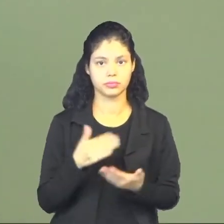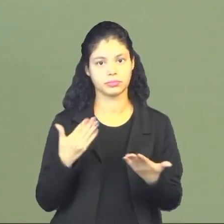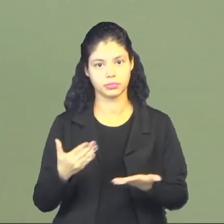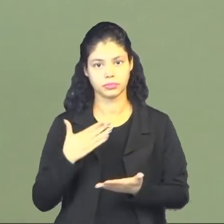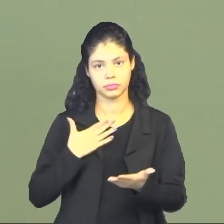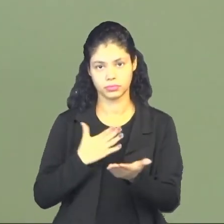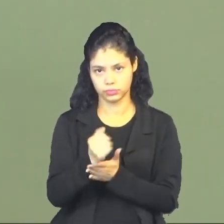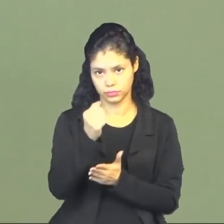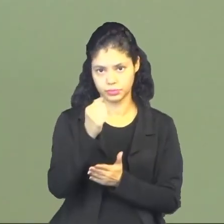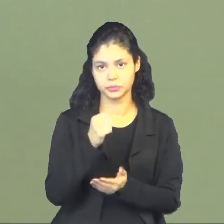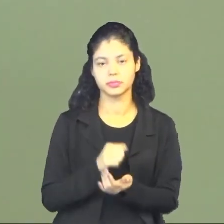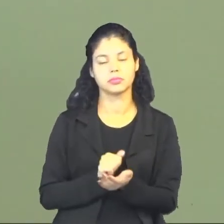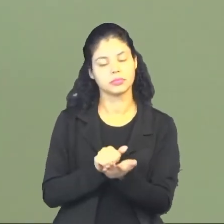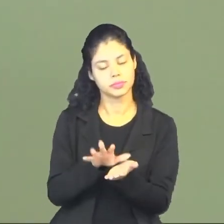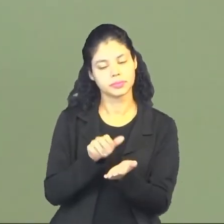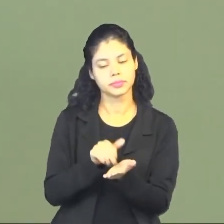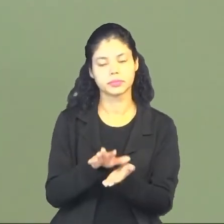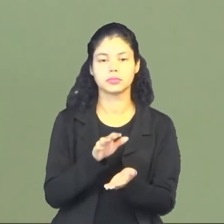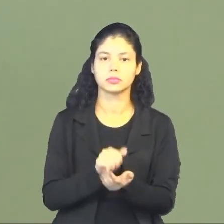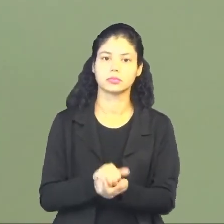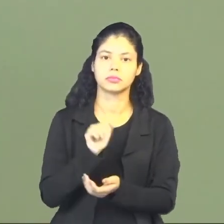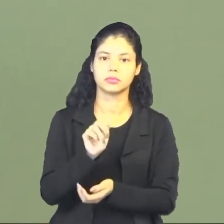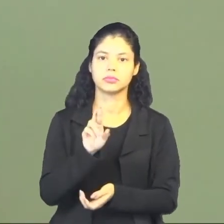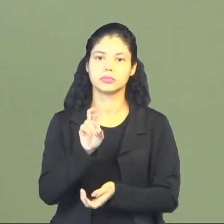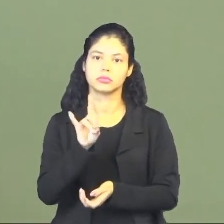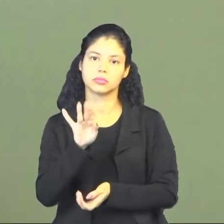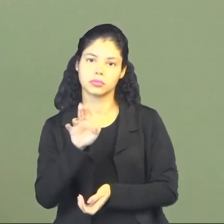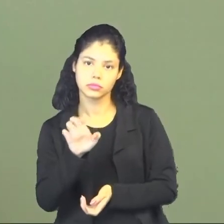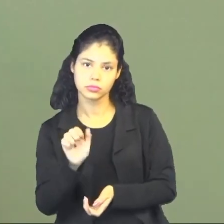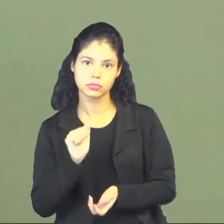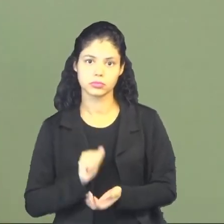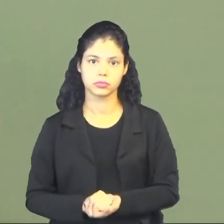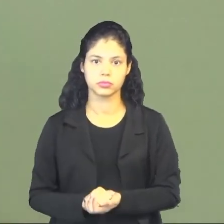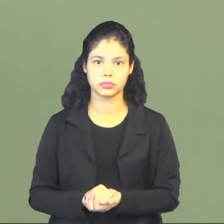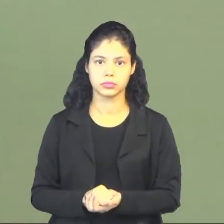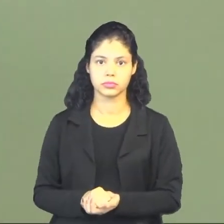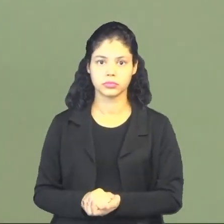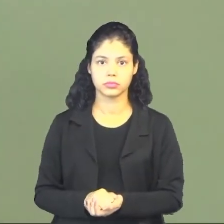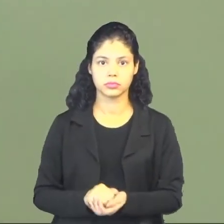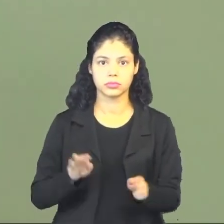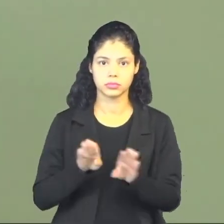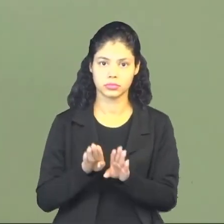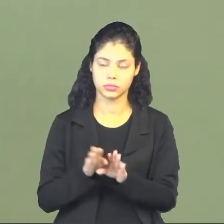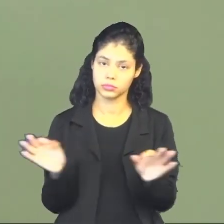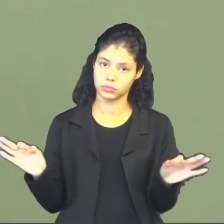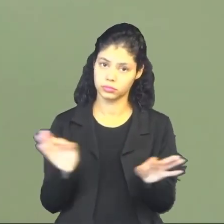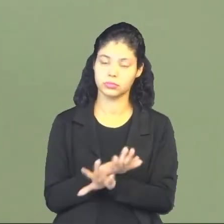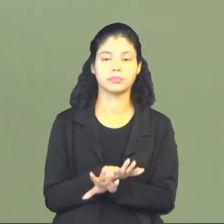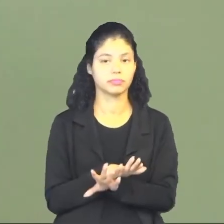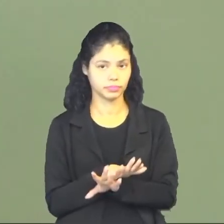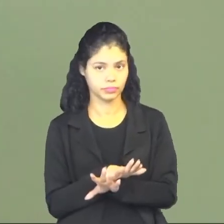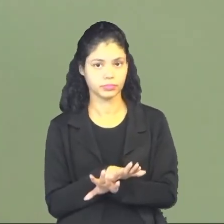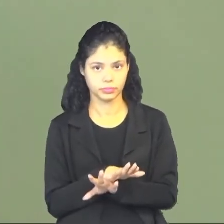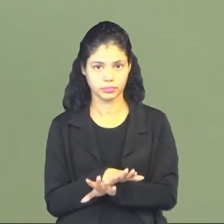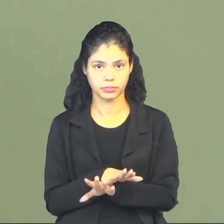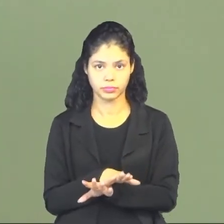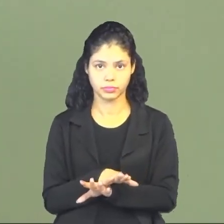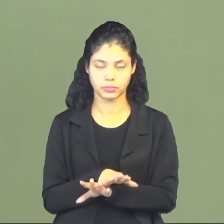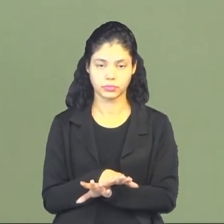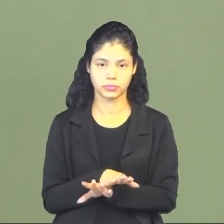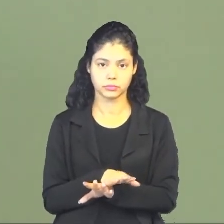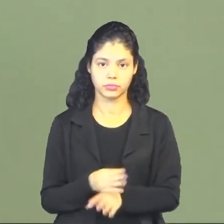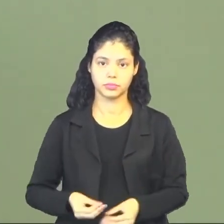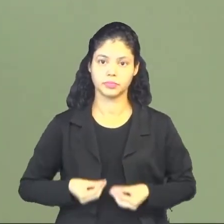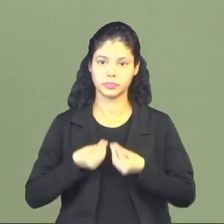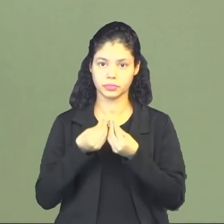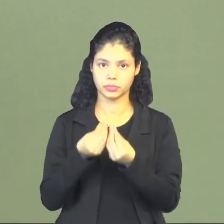reconquista, né, que expulsam os árabes aí do território de Portugal e Espanha e acabam, né, dando uma primazia a